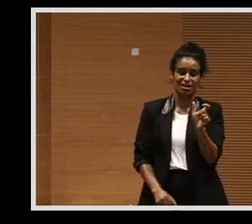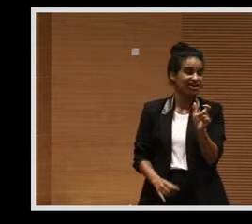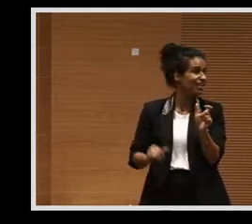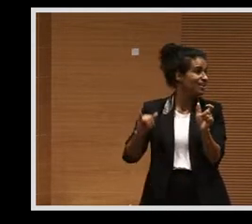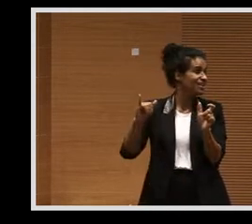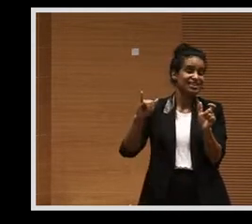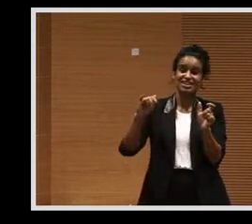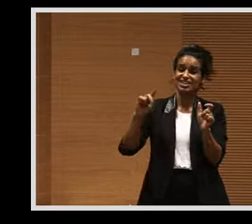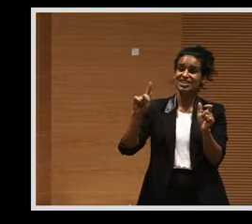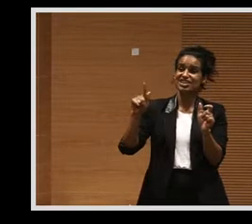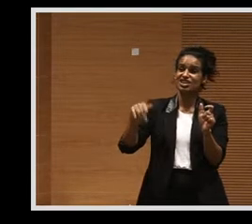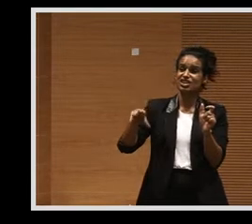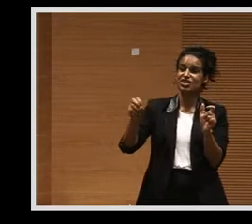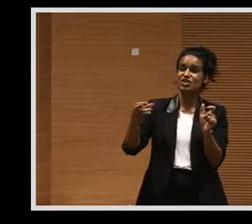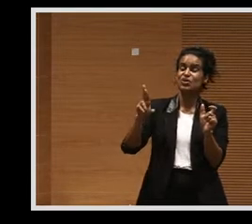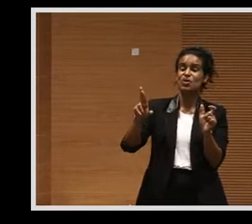né,